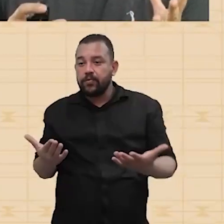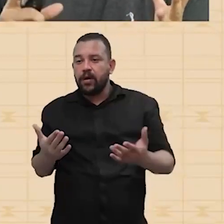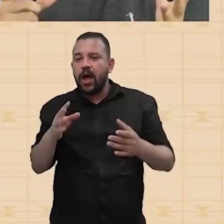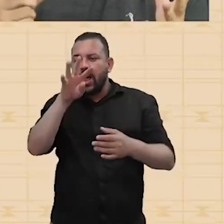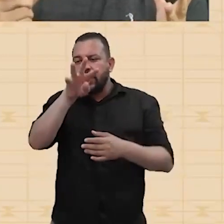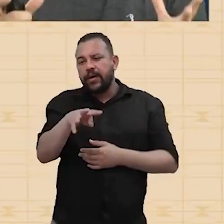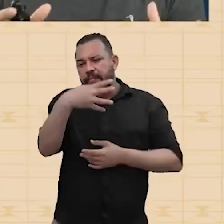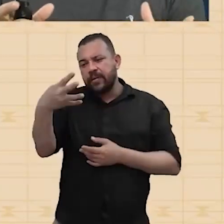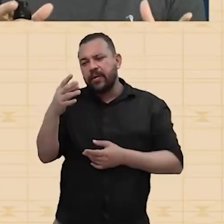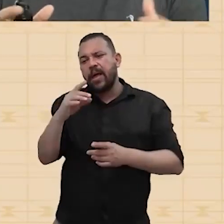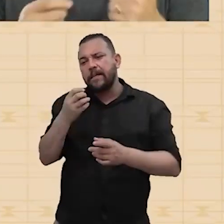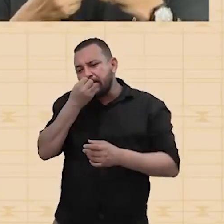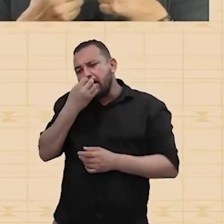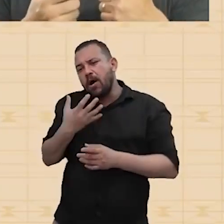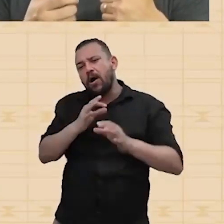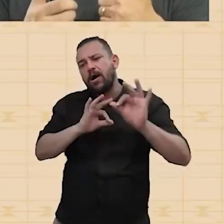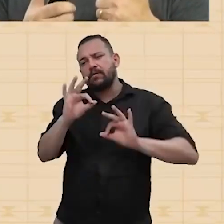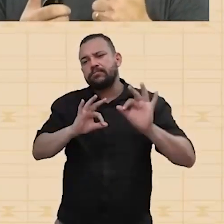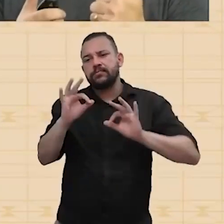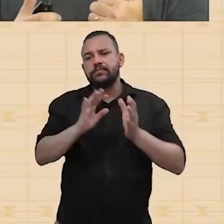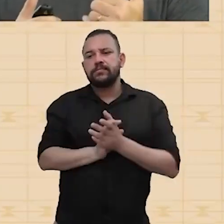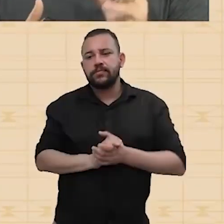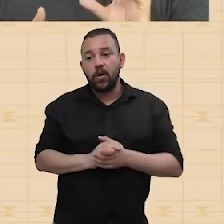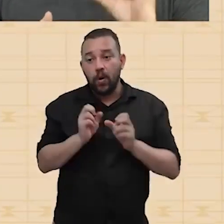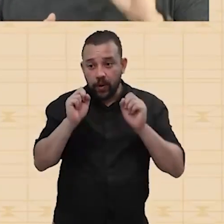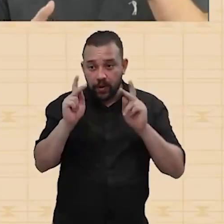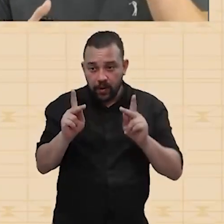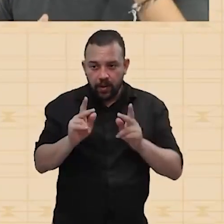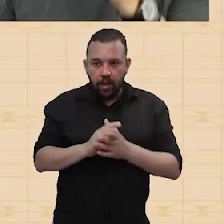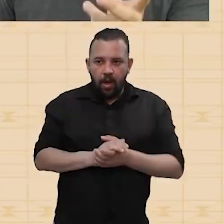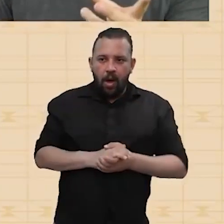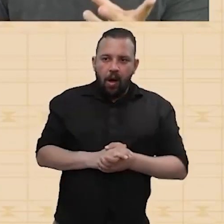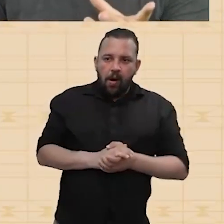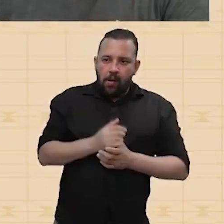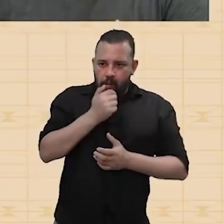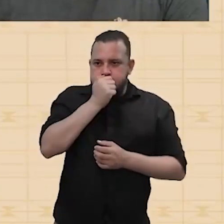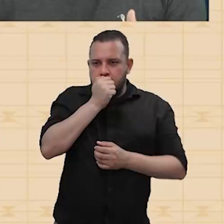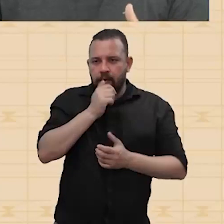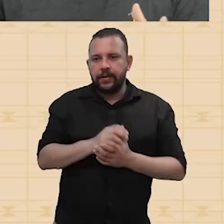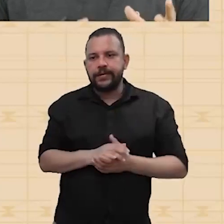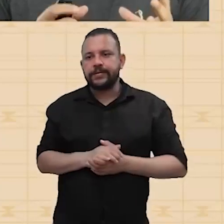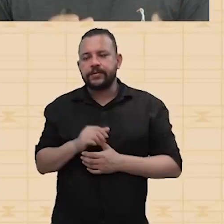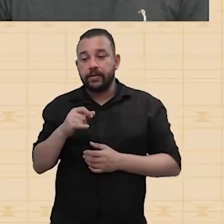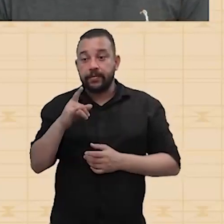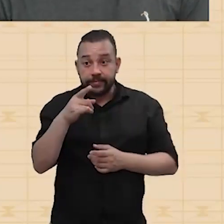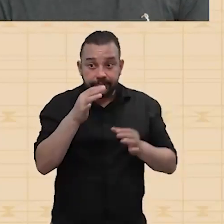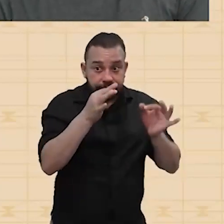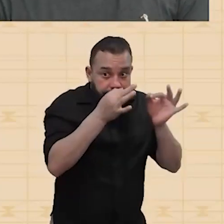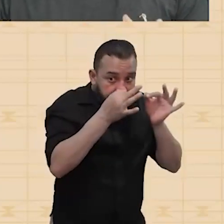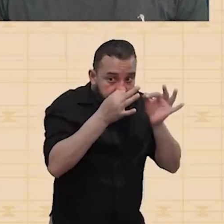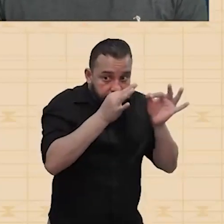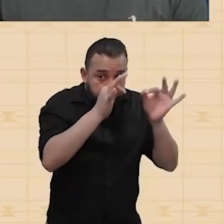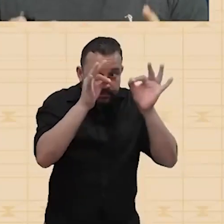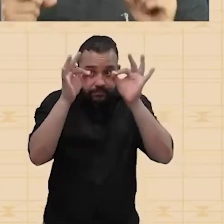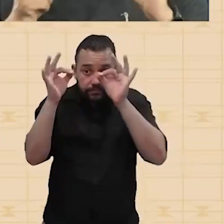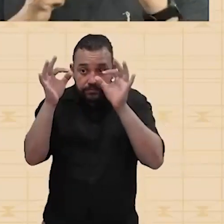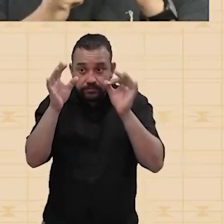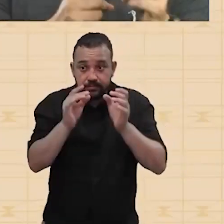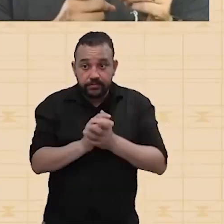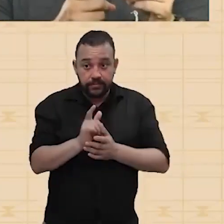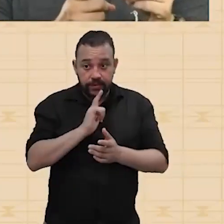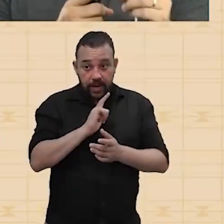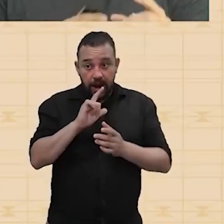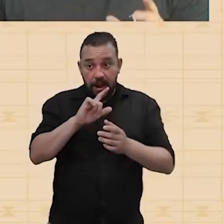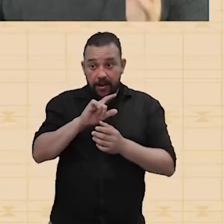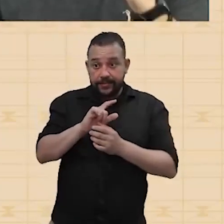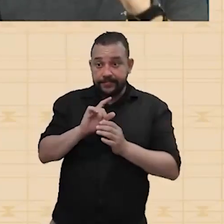muito bem organizada, ok para vocês? Então, só para chamar a atenção, A maioria dos elementos químicos na